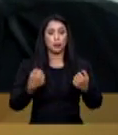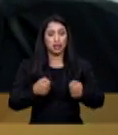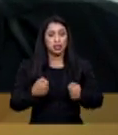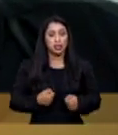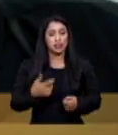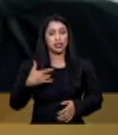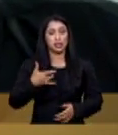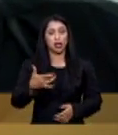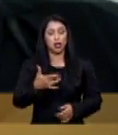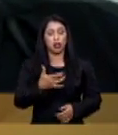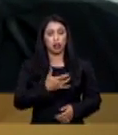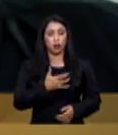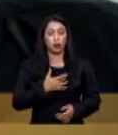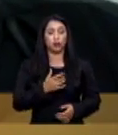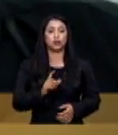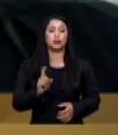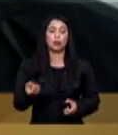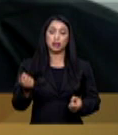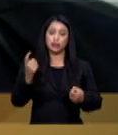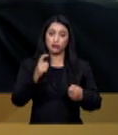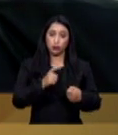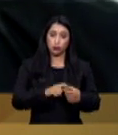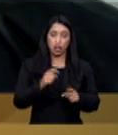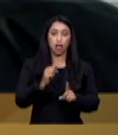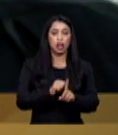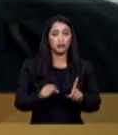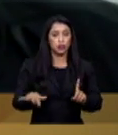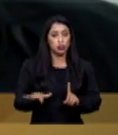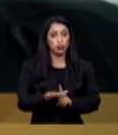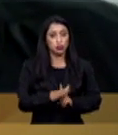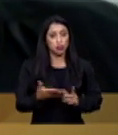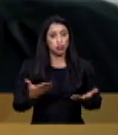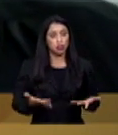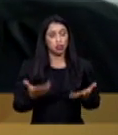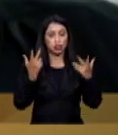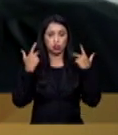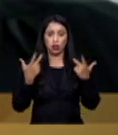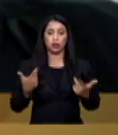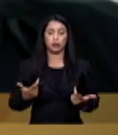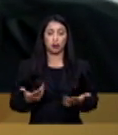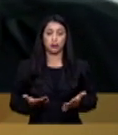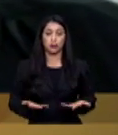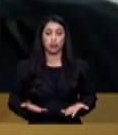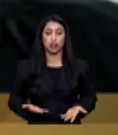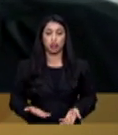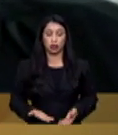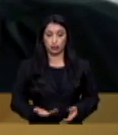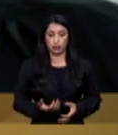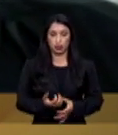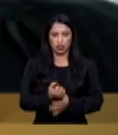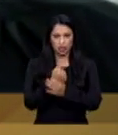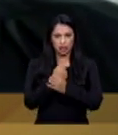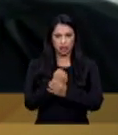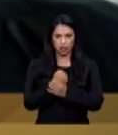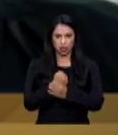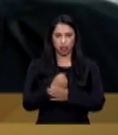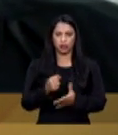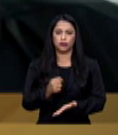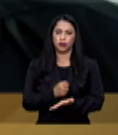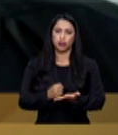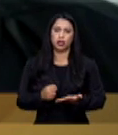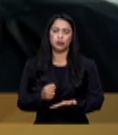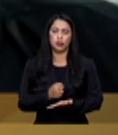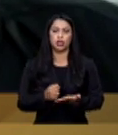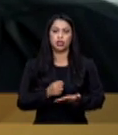saúde, etc., de forma a reabilitá-lo à vida em sociedade. Logicamente, para assegurar esses direitos fundamentais e, ao mesmo